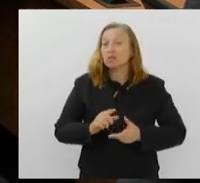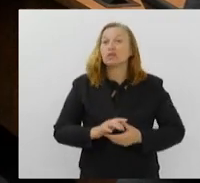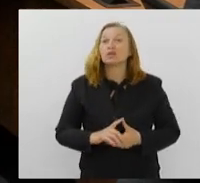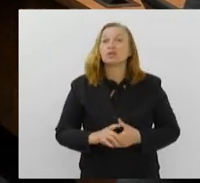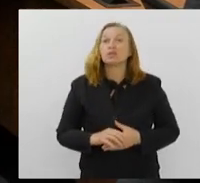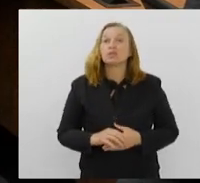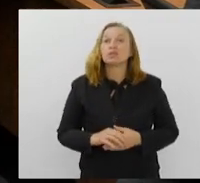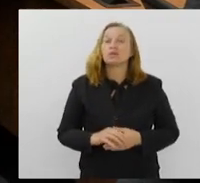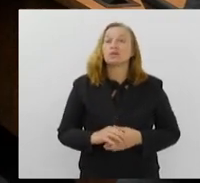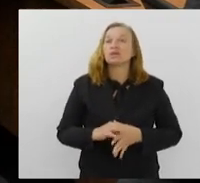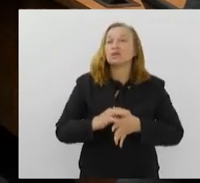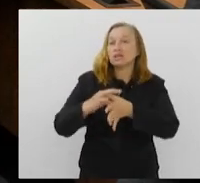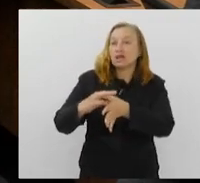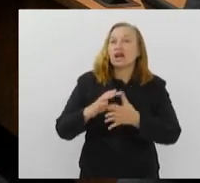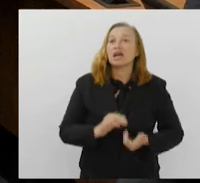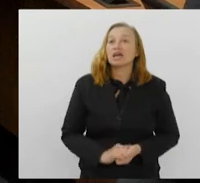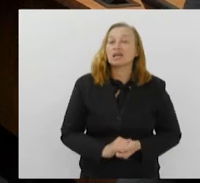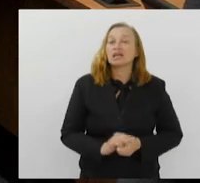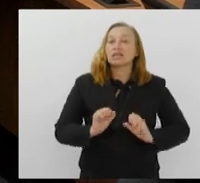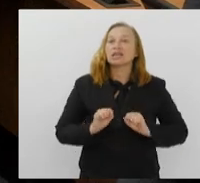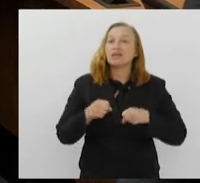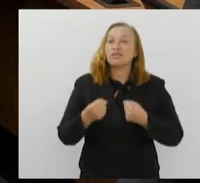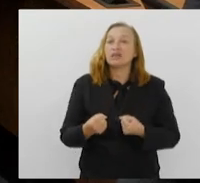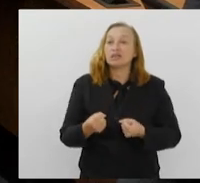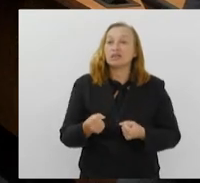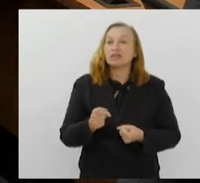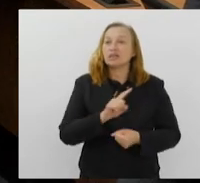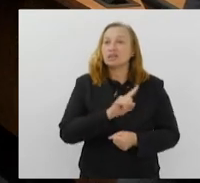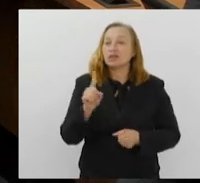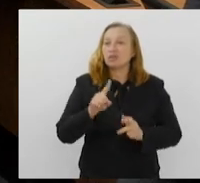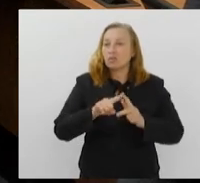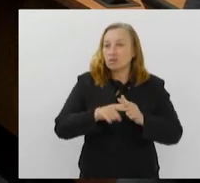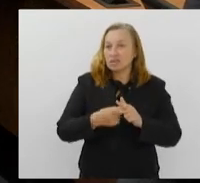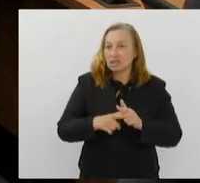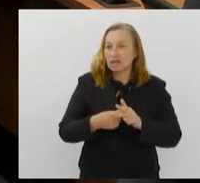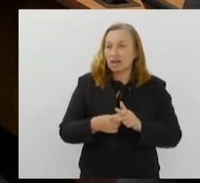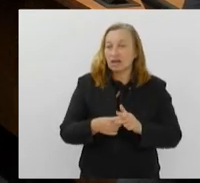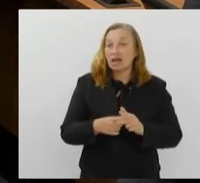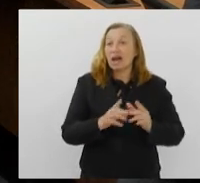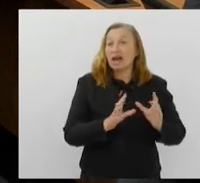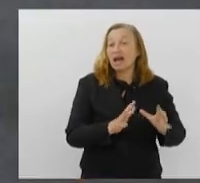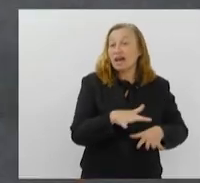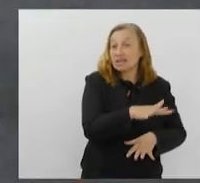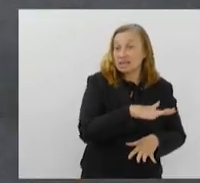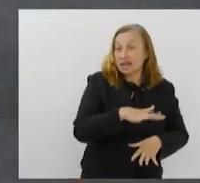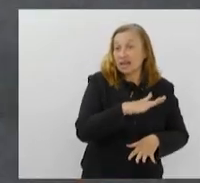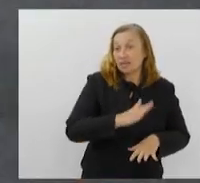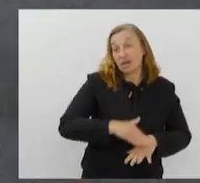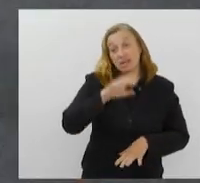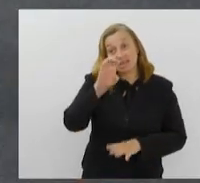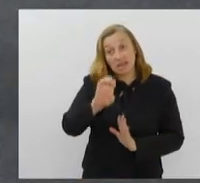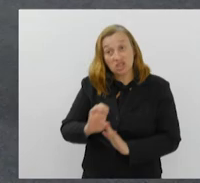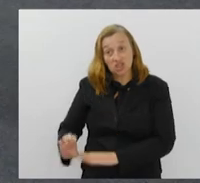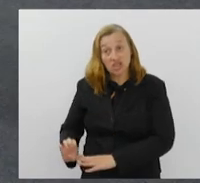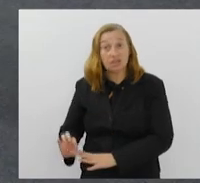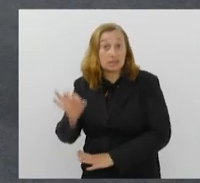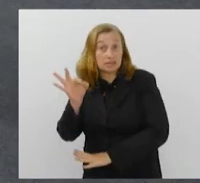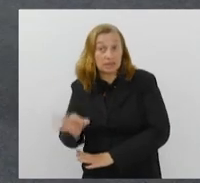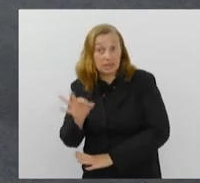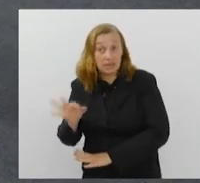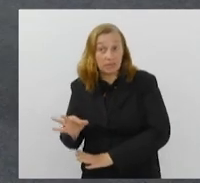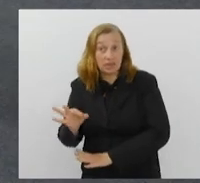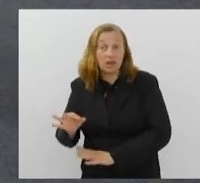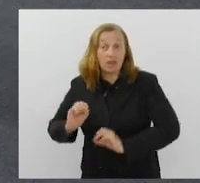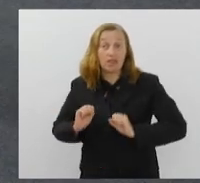no geral, defendem desregulamentações. Os setores mais à esquerda geralmente